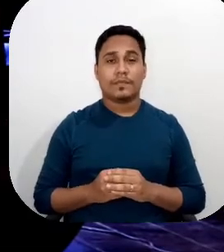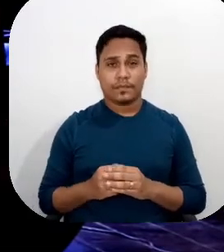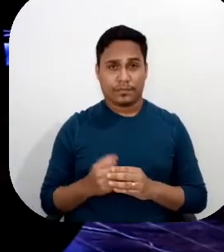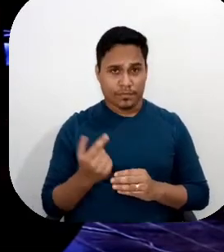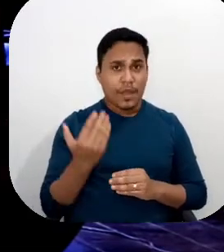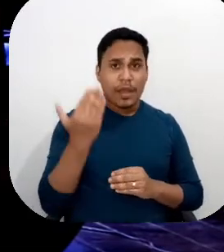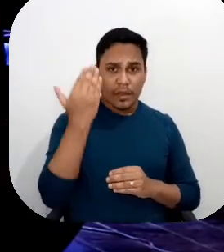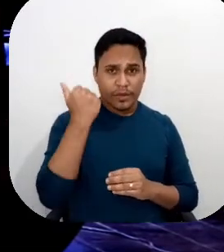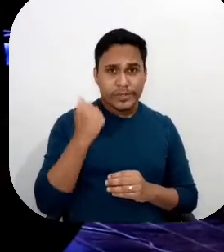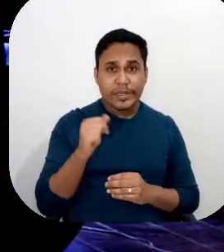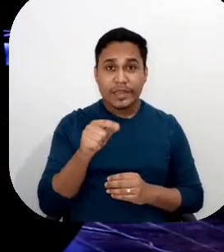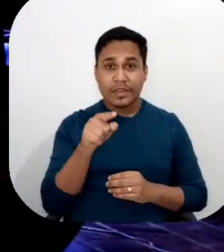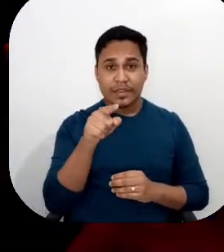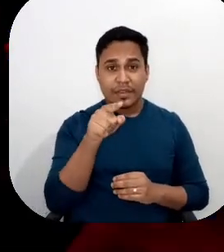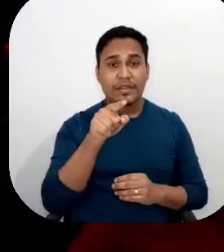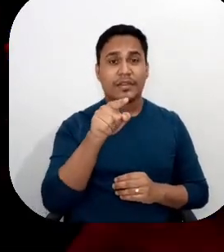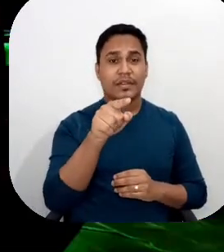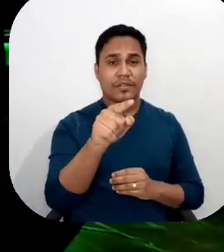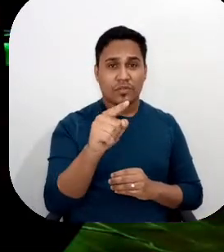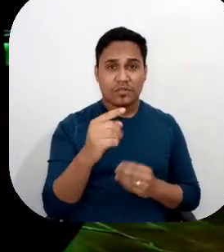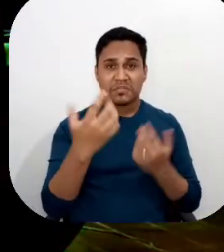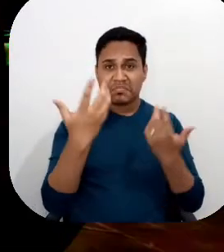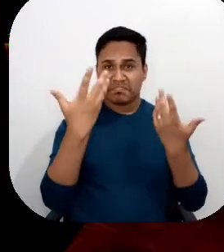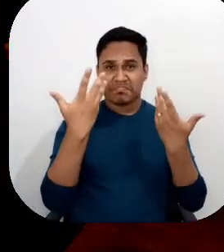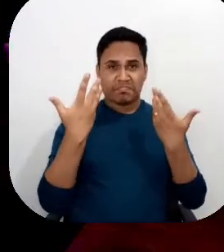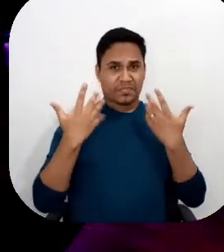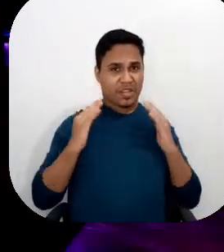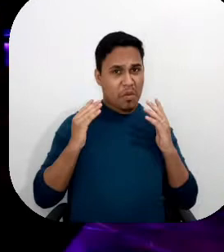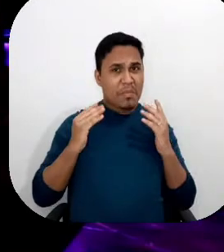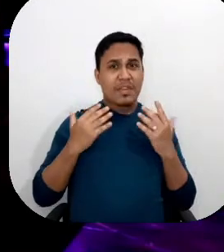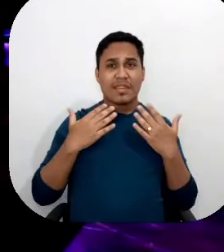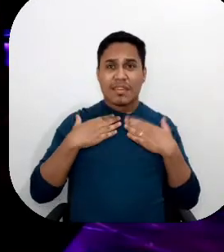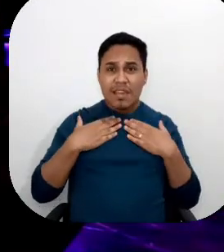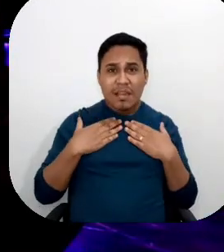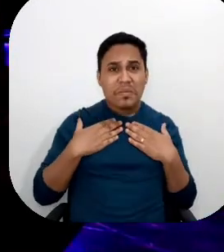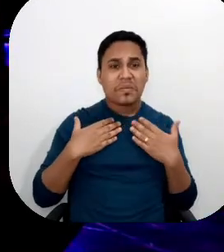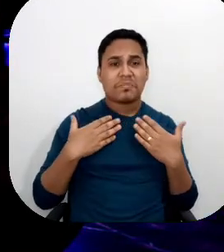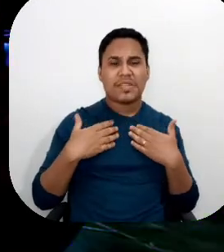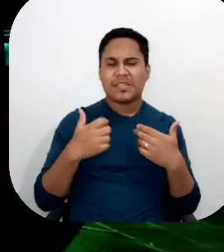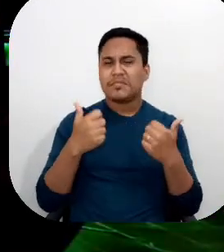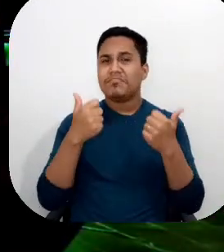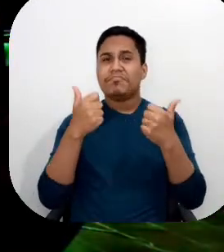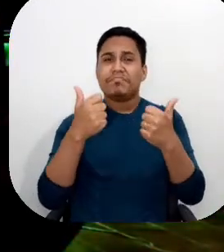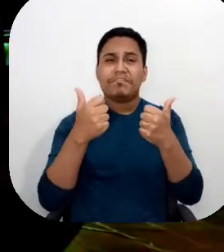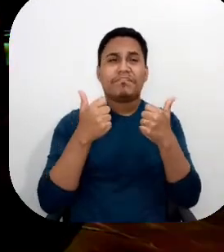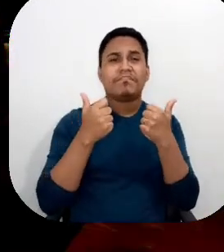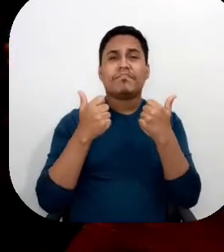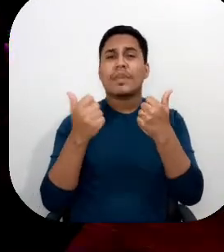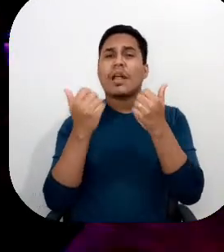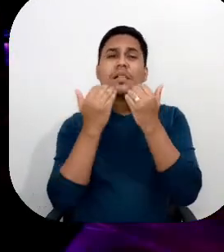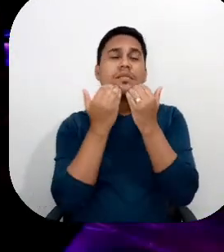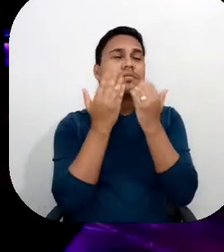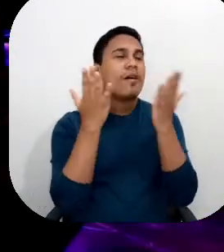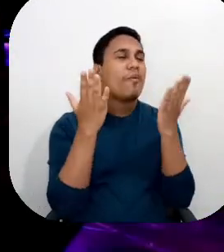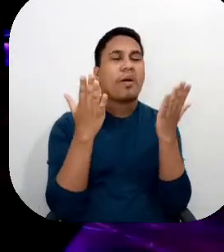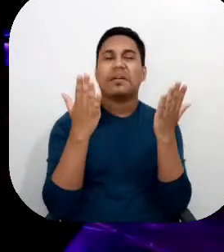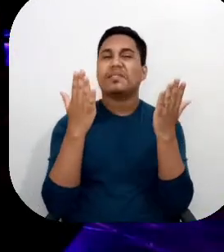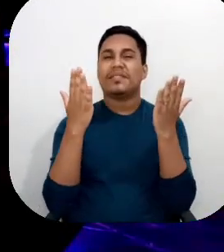now. Eu sei que você não me quer mais. Não